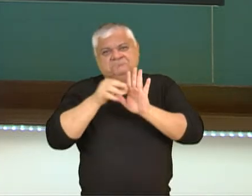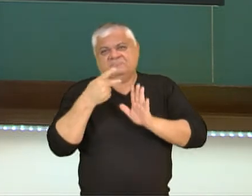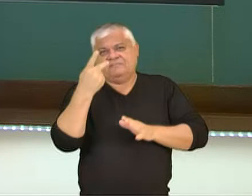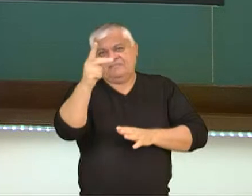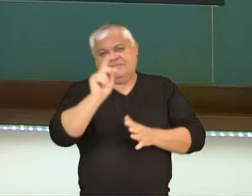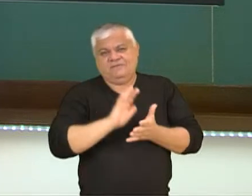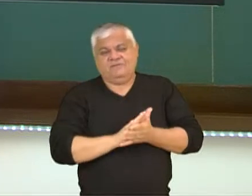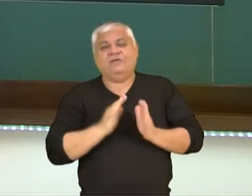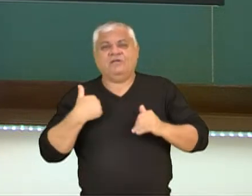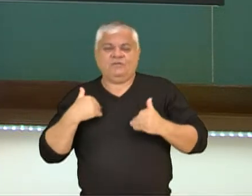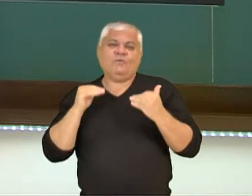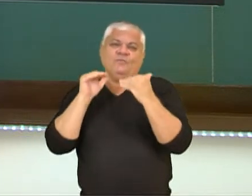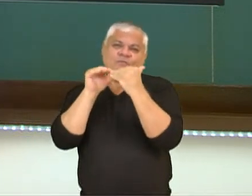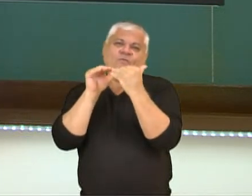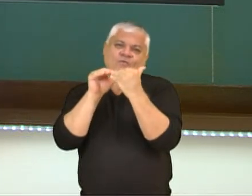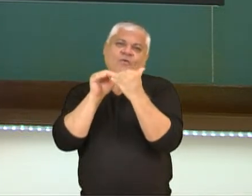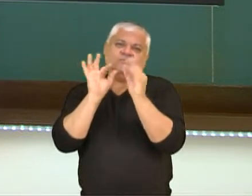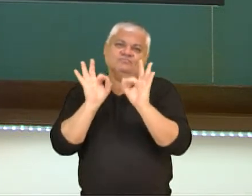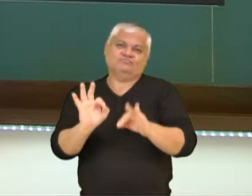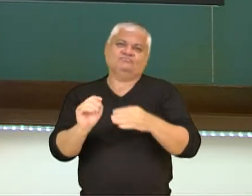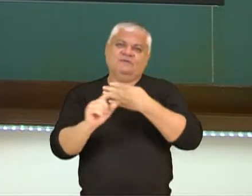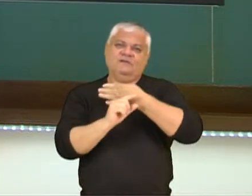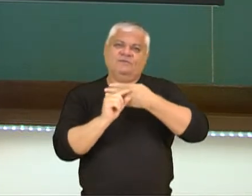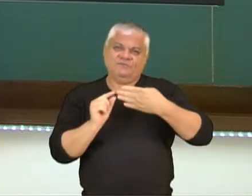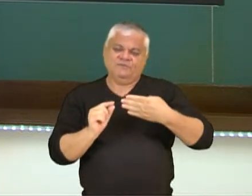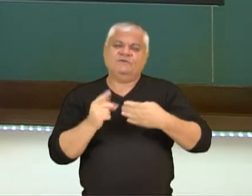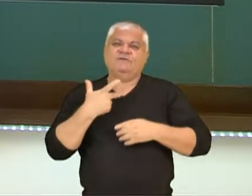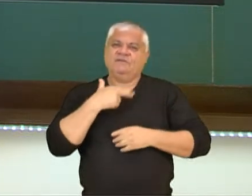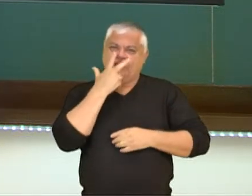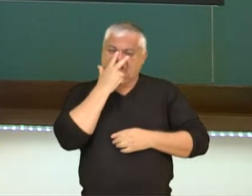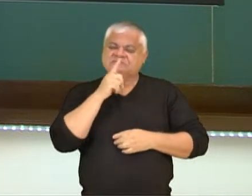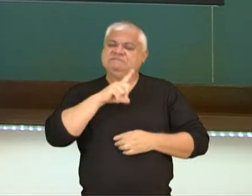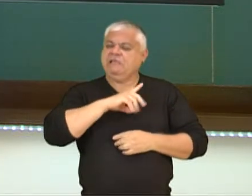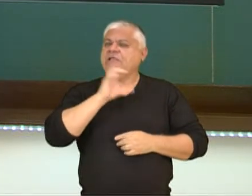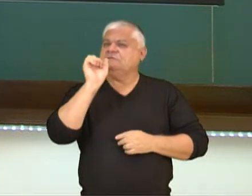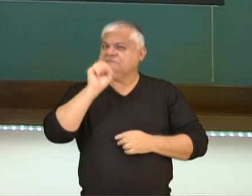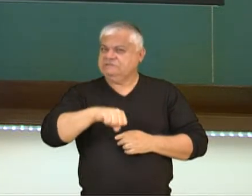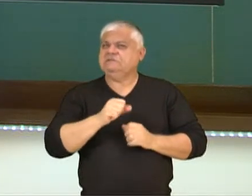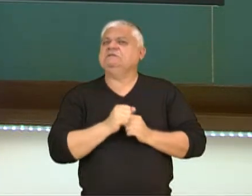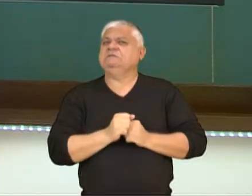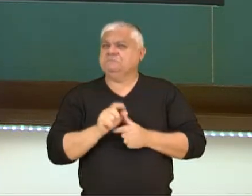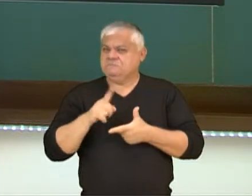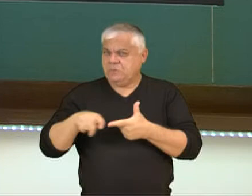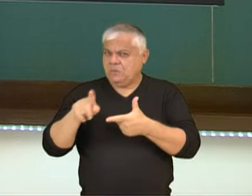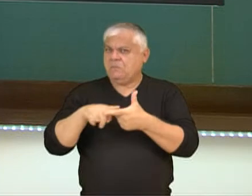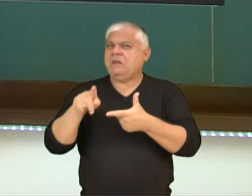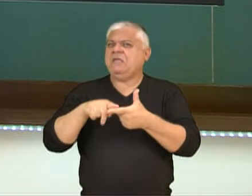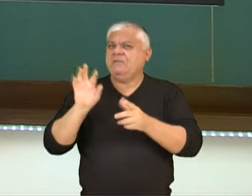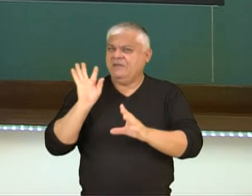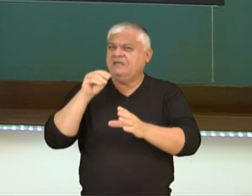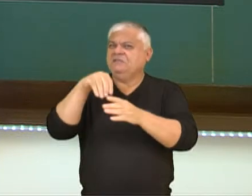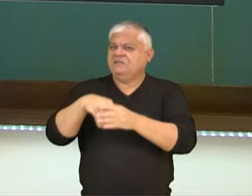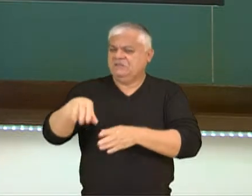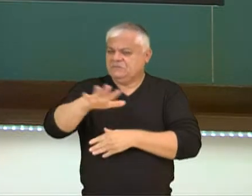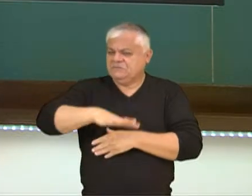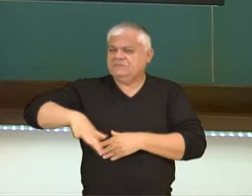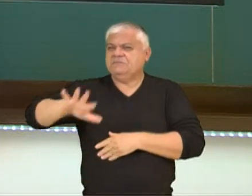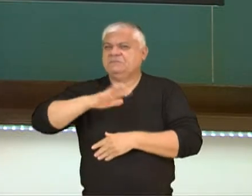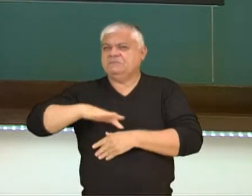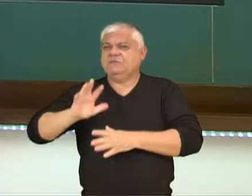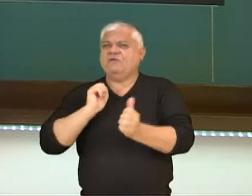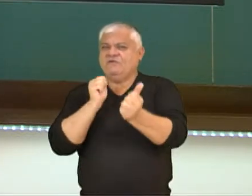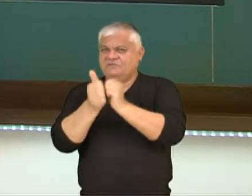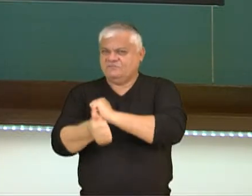muito de acordo com o articulista, né? Acho que há sim uma porção de problemas hoje dentro dessa cadeia